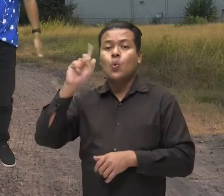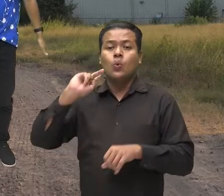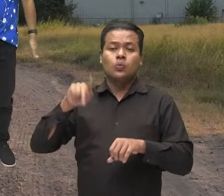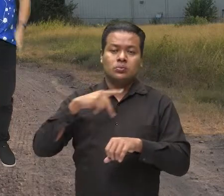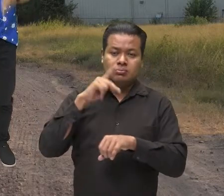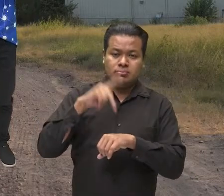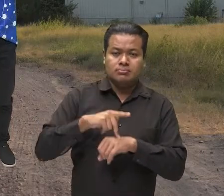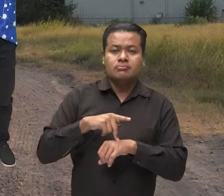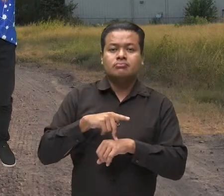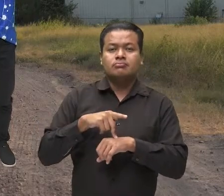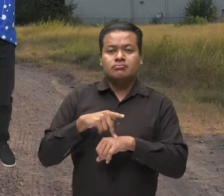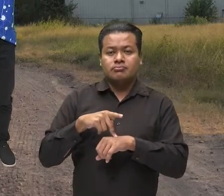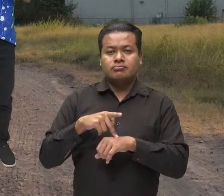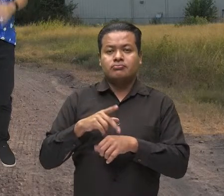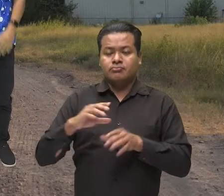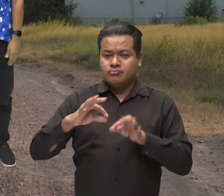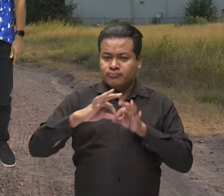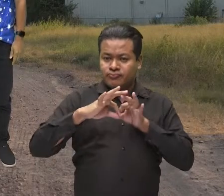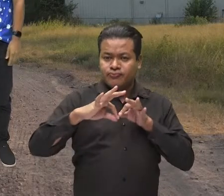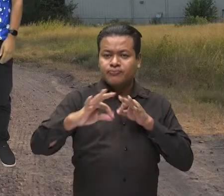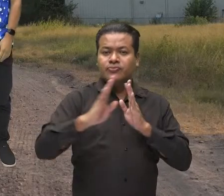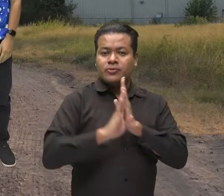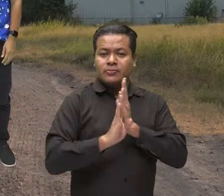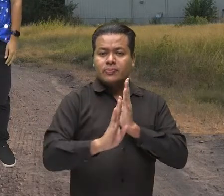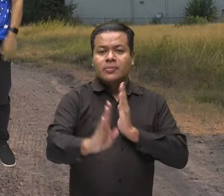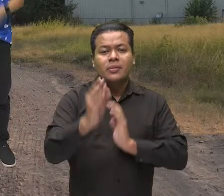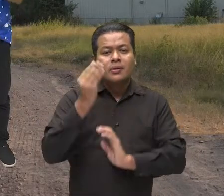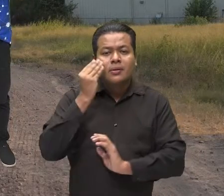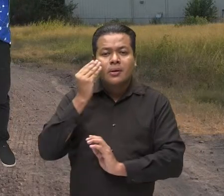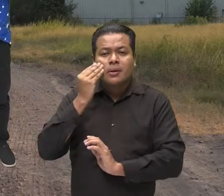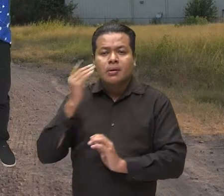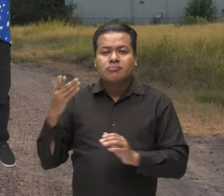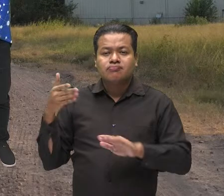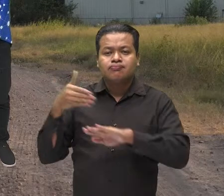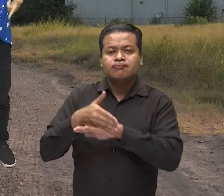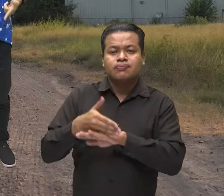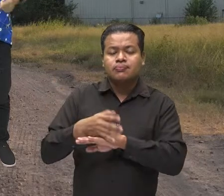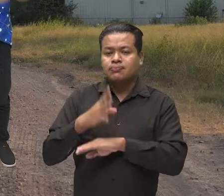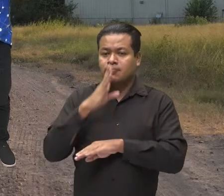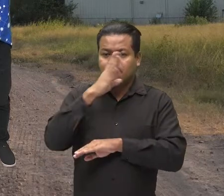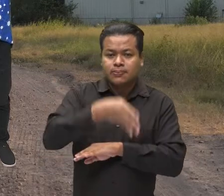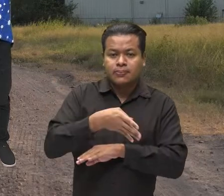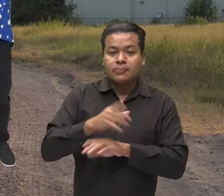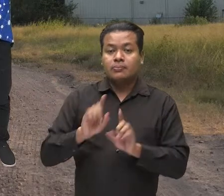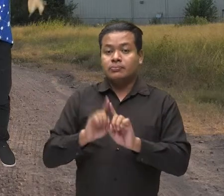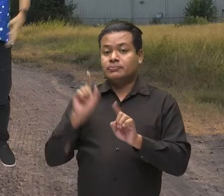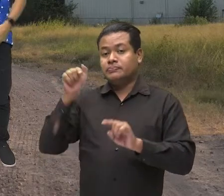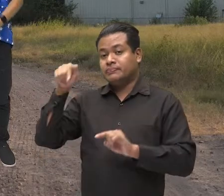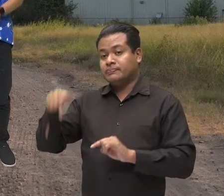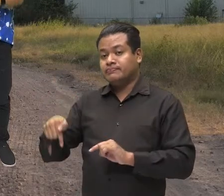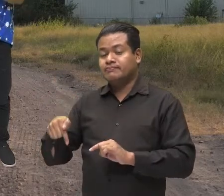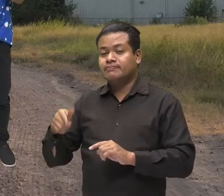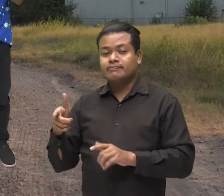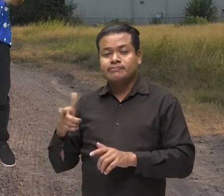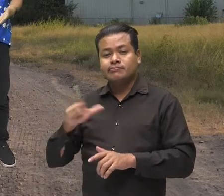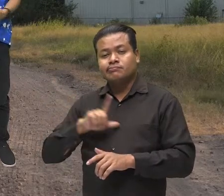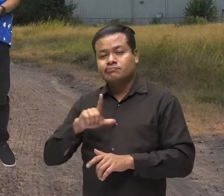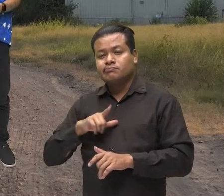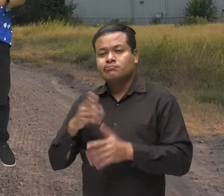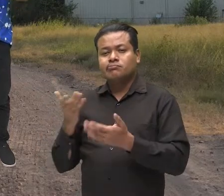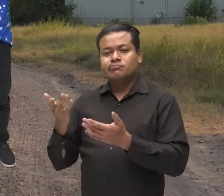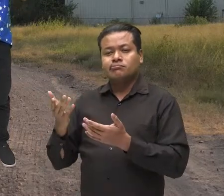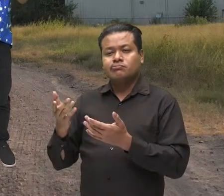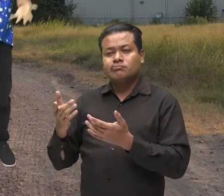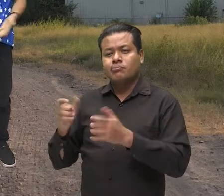nações passam pelo México e tentam entrar. E aí, quando está dentro do país, busca lá serviços de